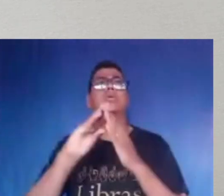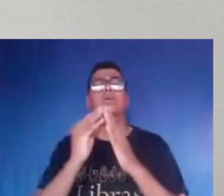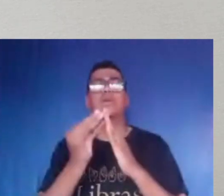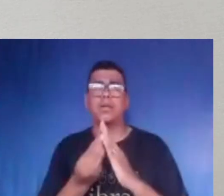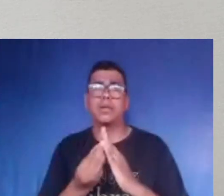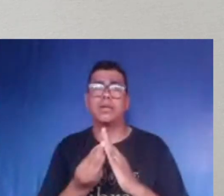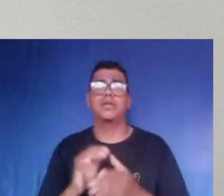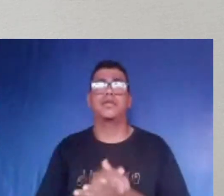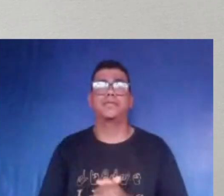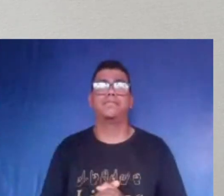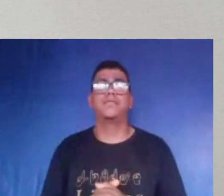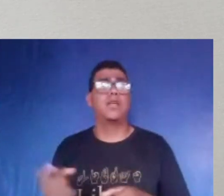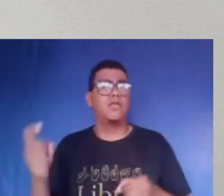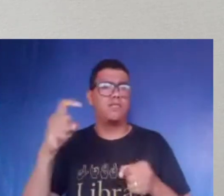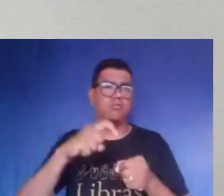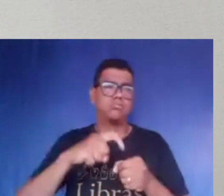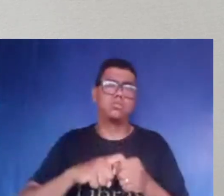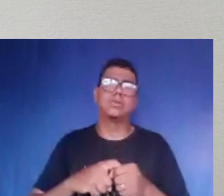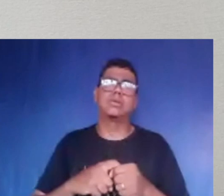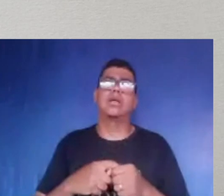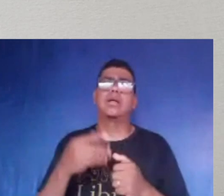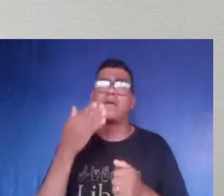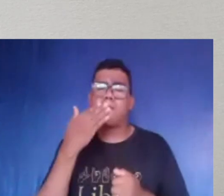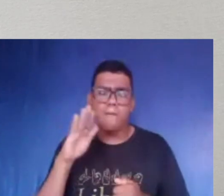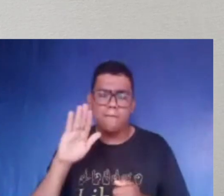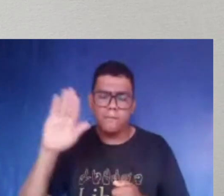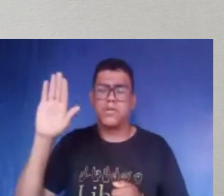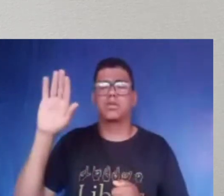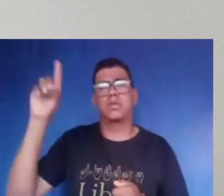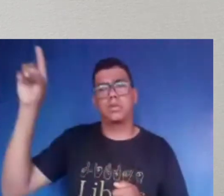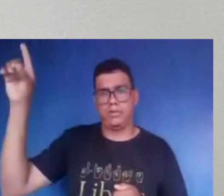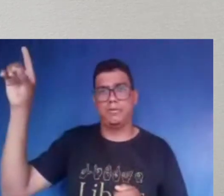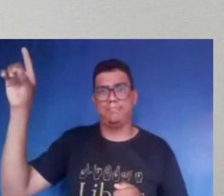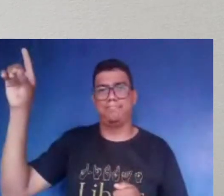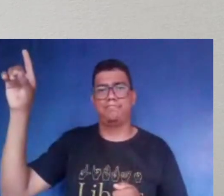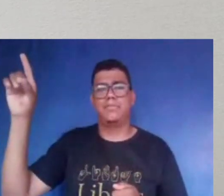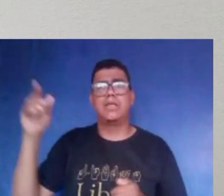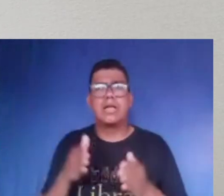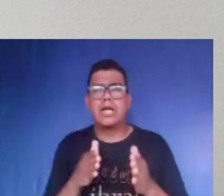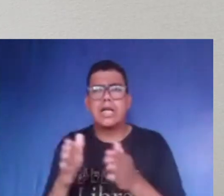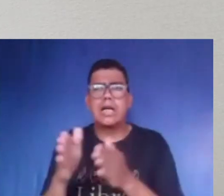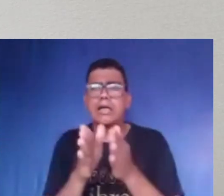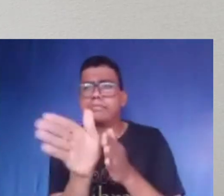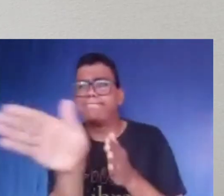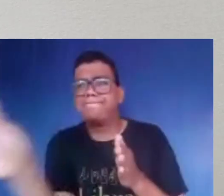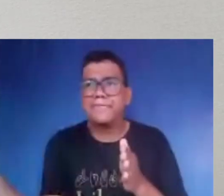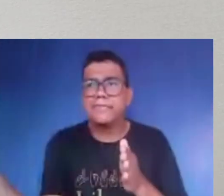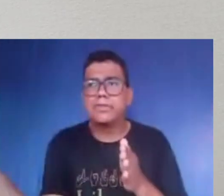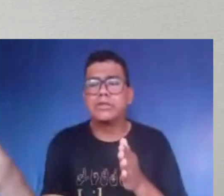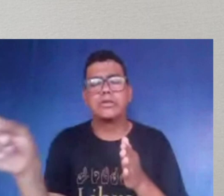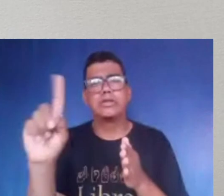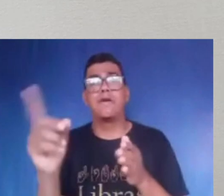caminhos, dos seus maus pensamentos e voltarem para o Senhor. Orar não é deixar de agir, orar é agir também. A